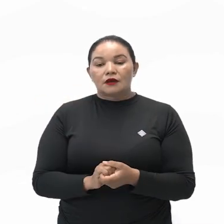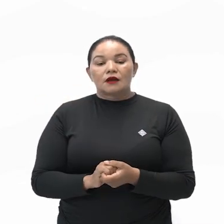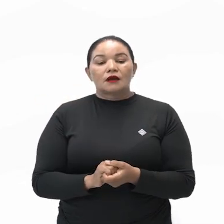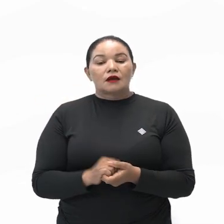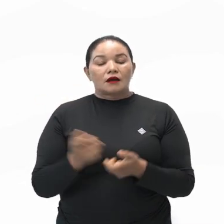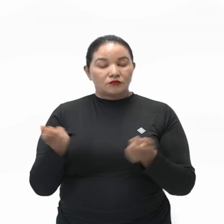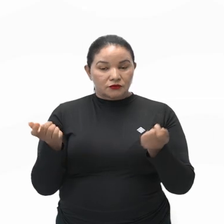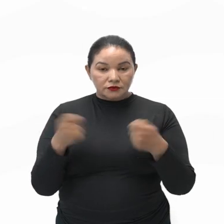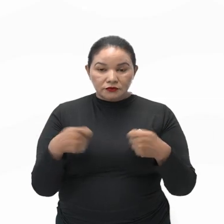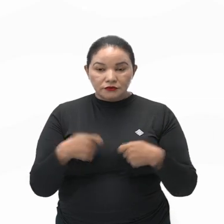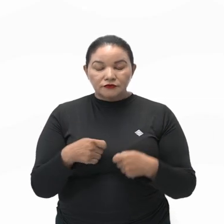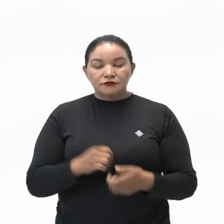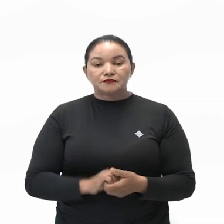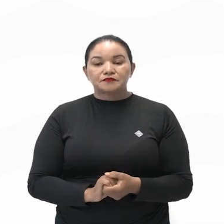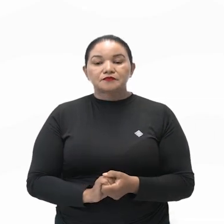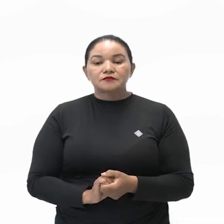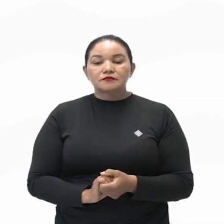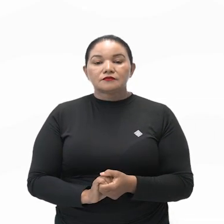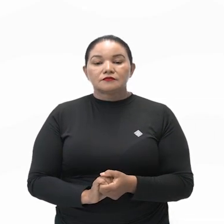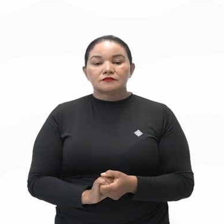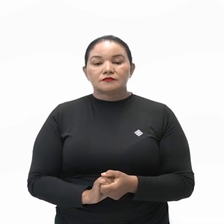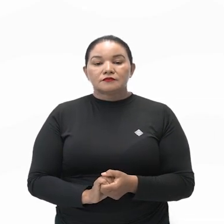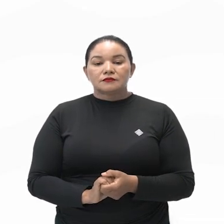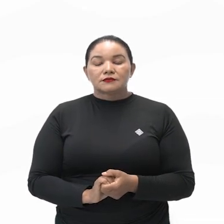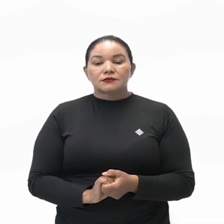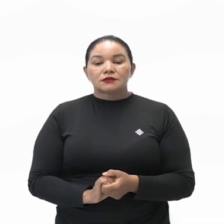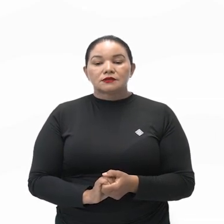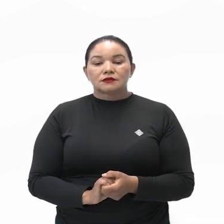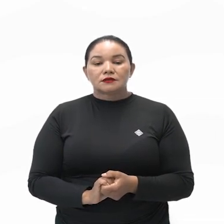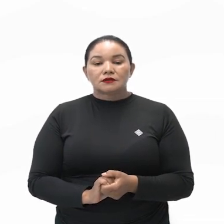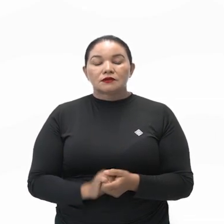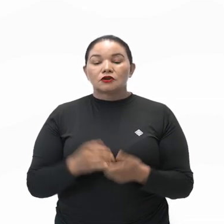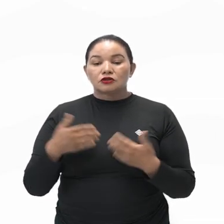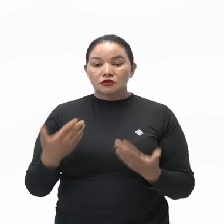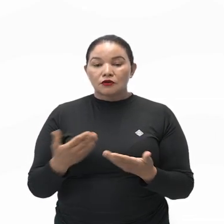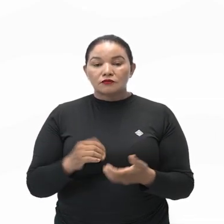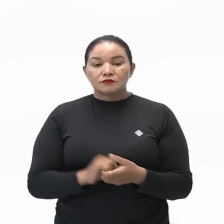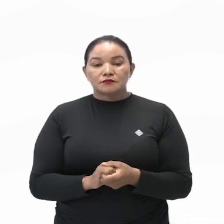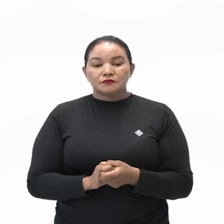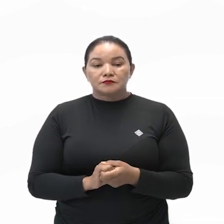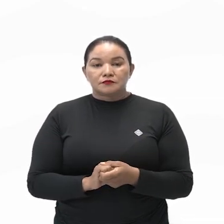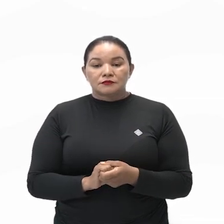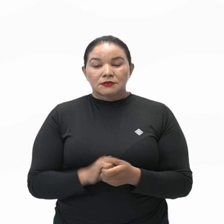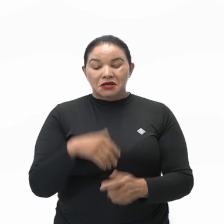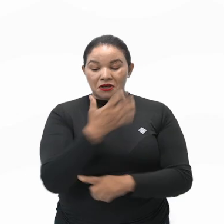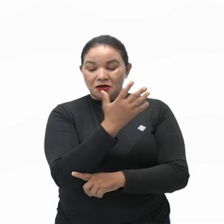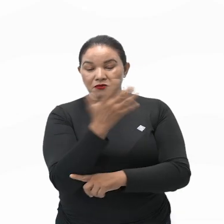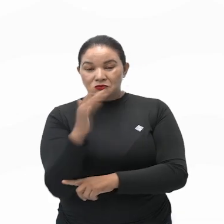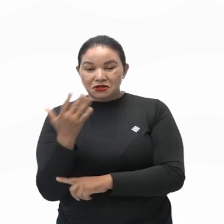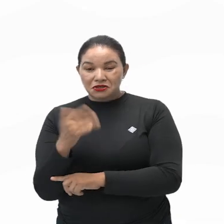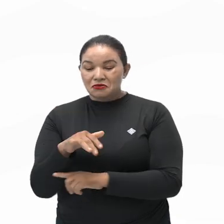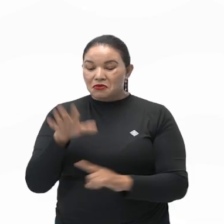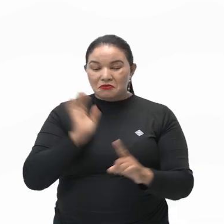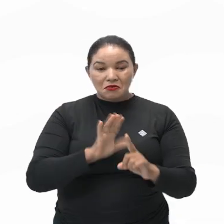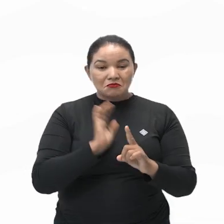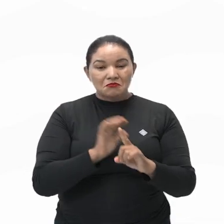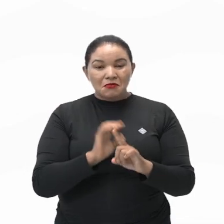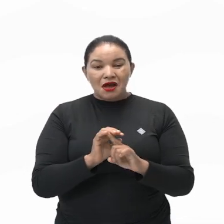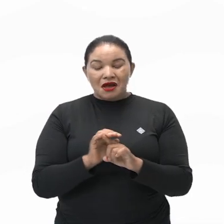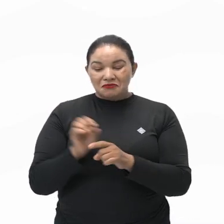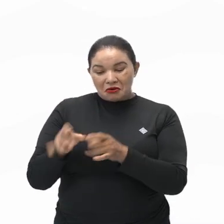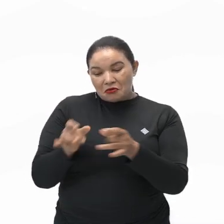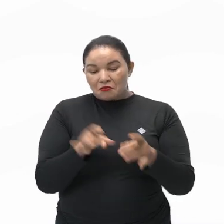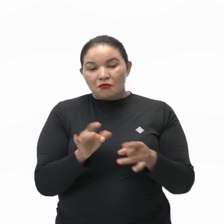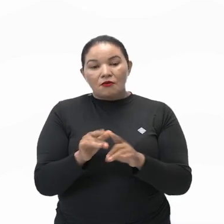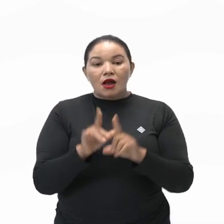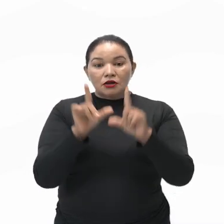temos aí, na próxima cartela, a redução do impacto ambiental. É importante